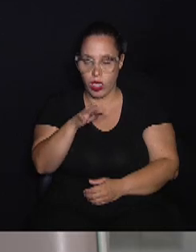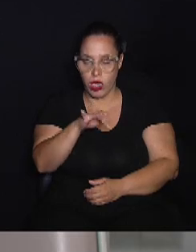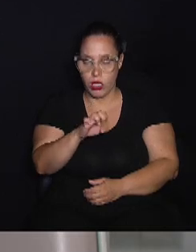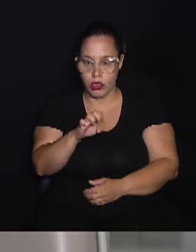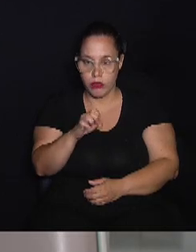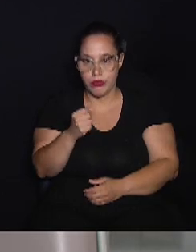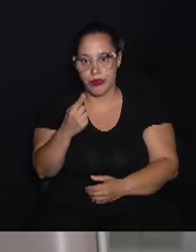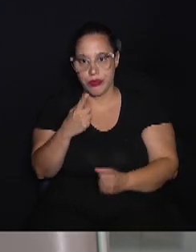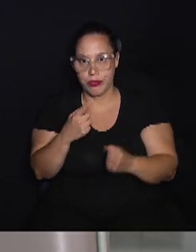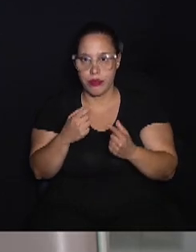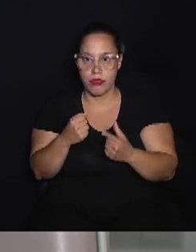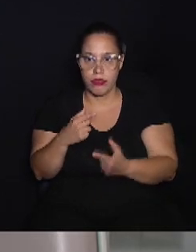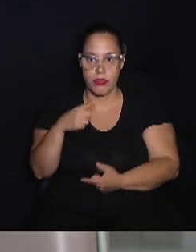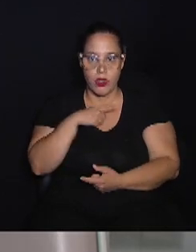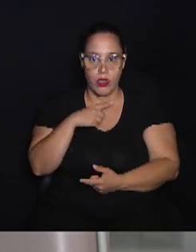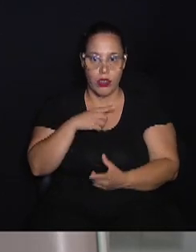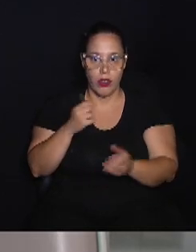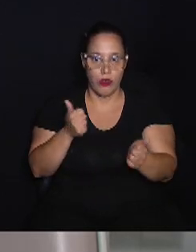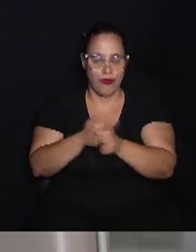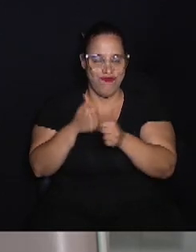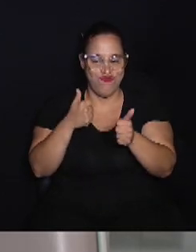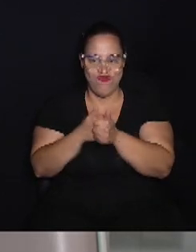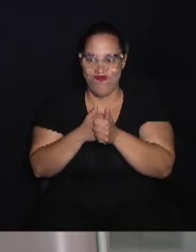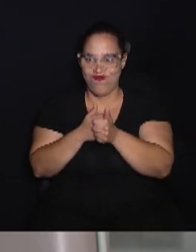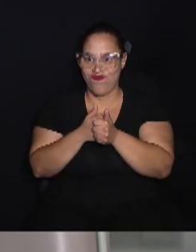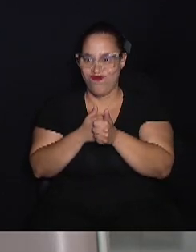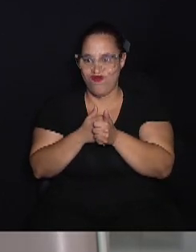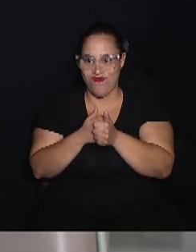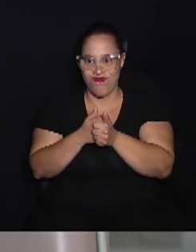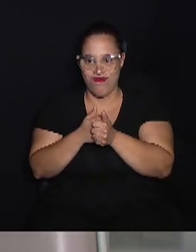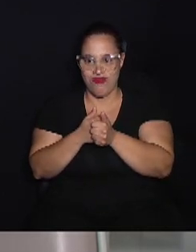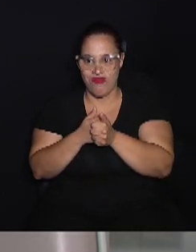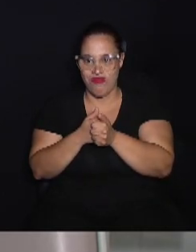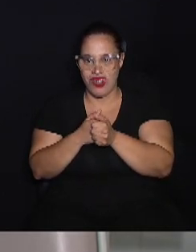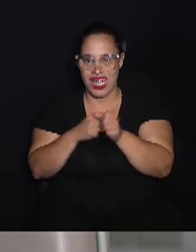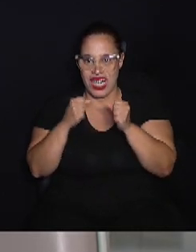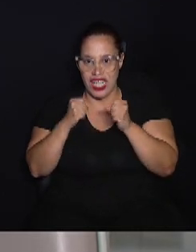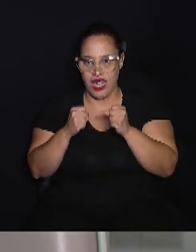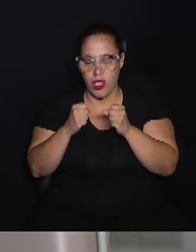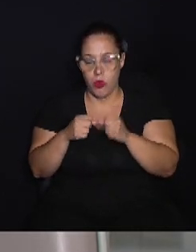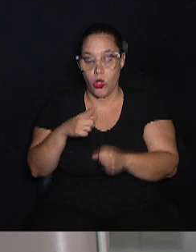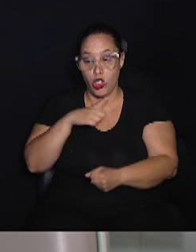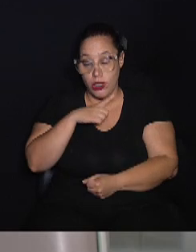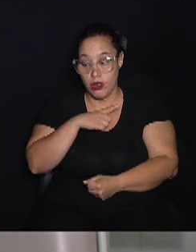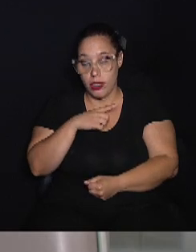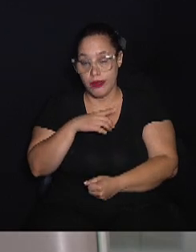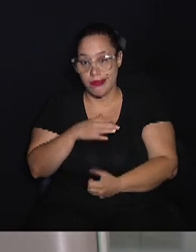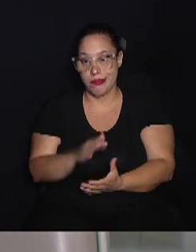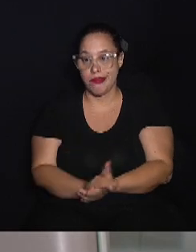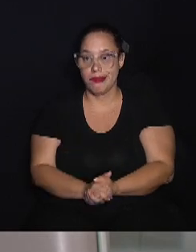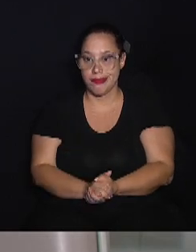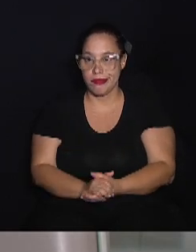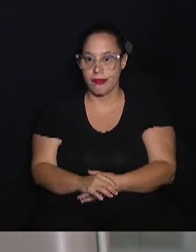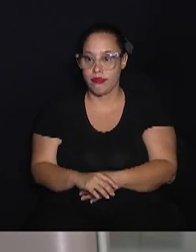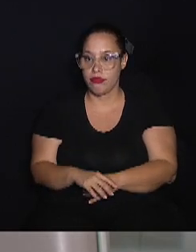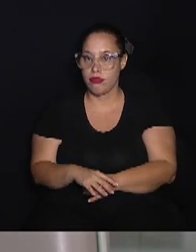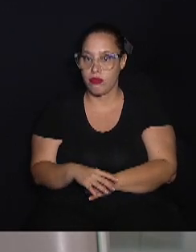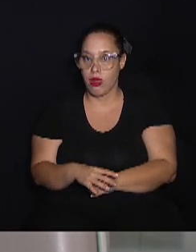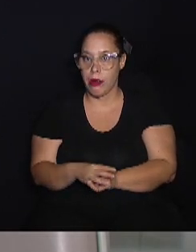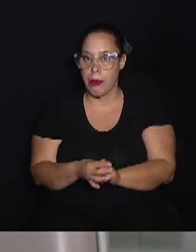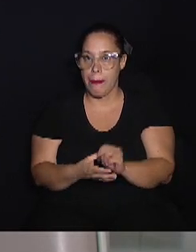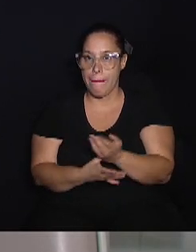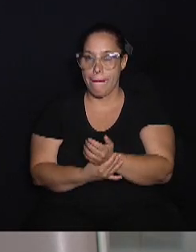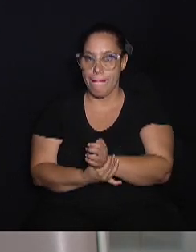mas algumas a gente tem um Limiar próximo eh de de poder haver toxicidade e tem uma coisa que é